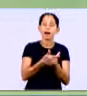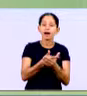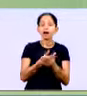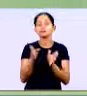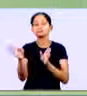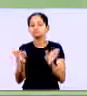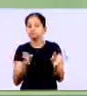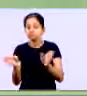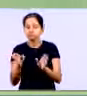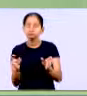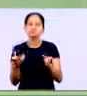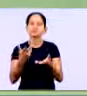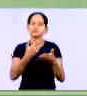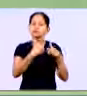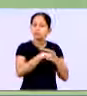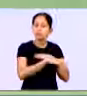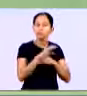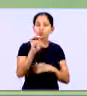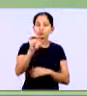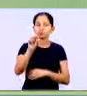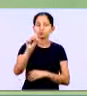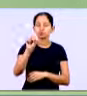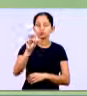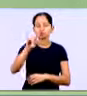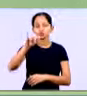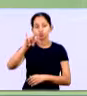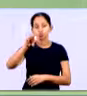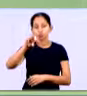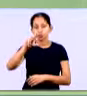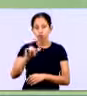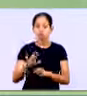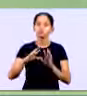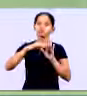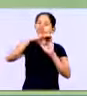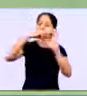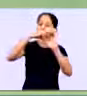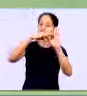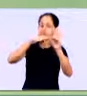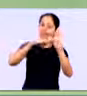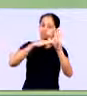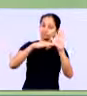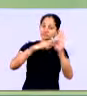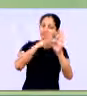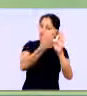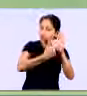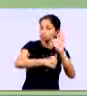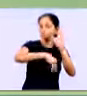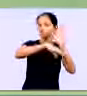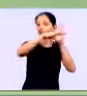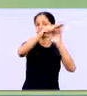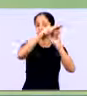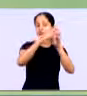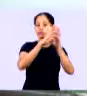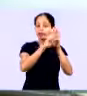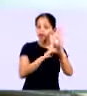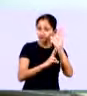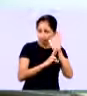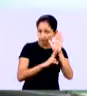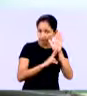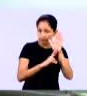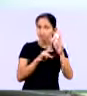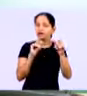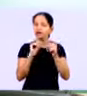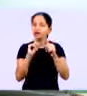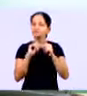de estoques, e a lucratividade. São controles que você estabelece dentro da empresa. À medida que as operações